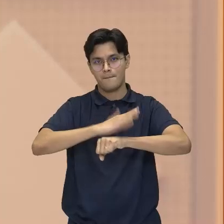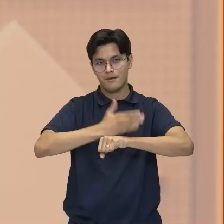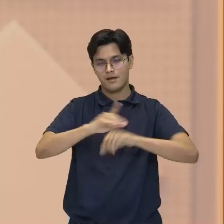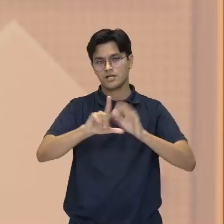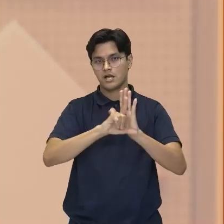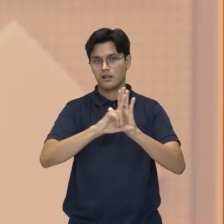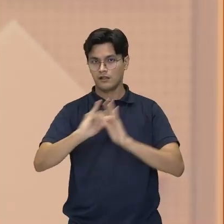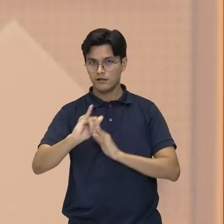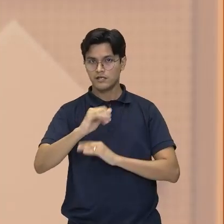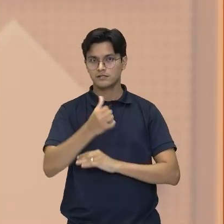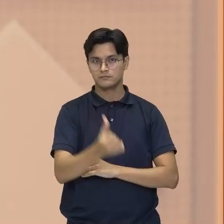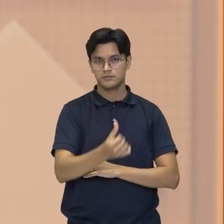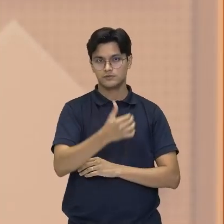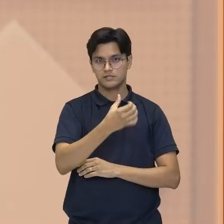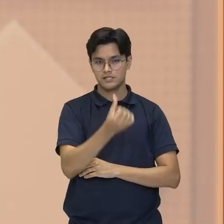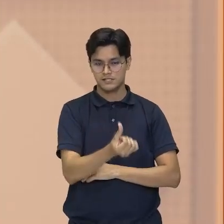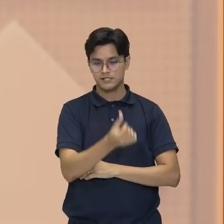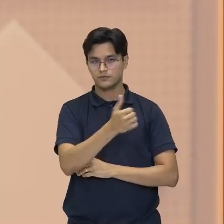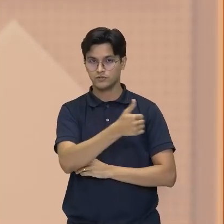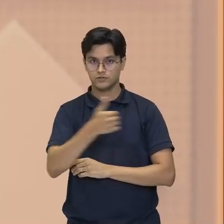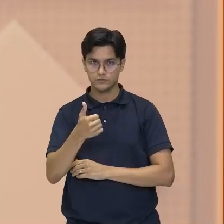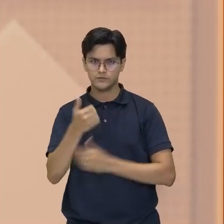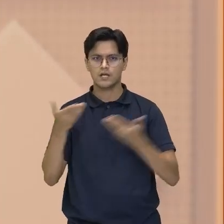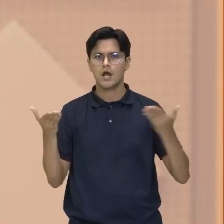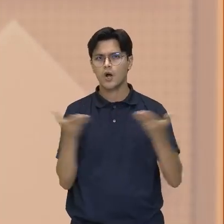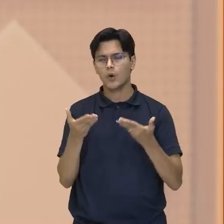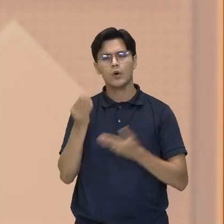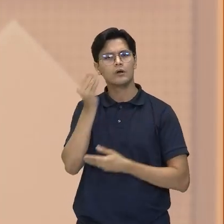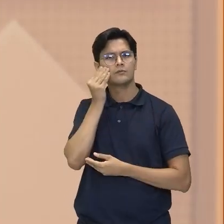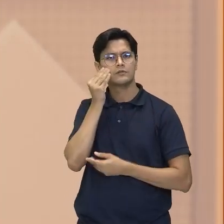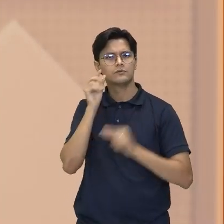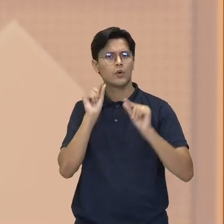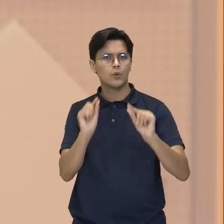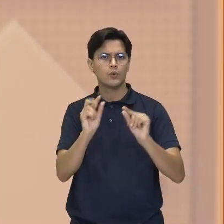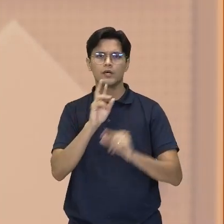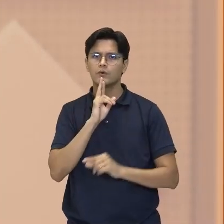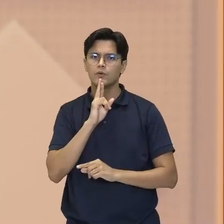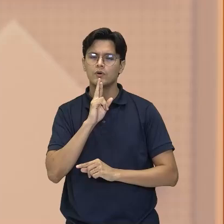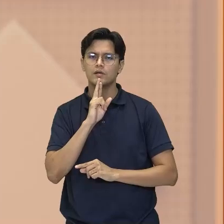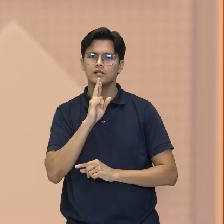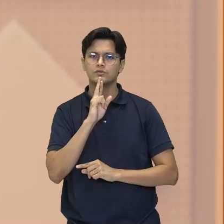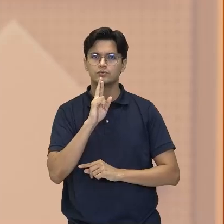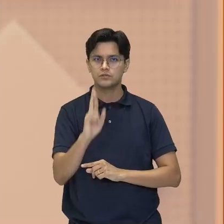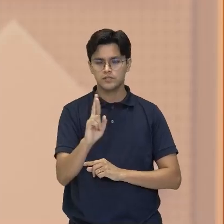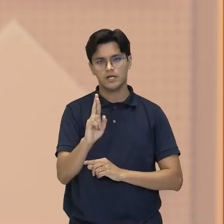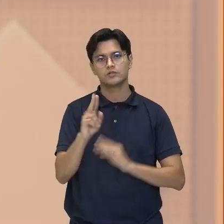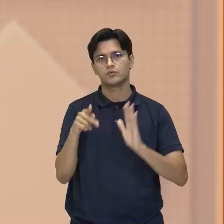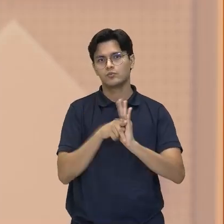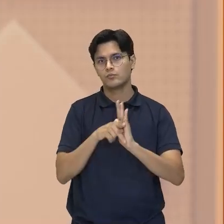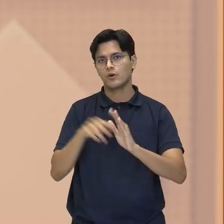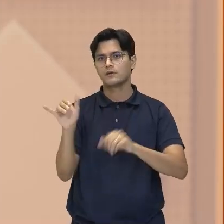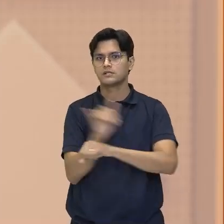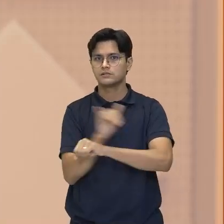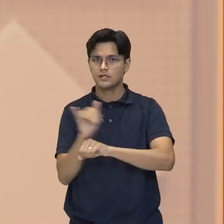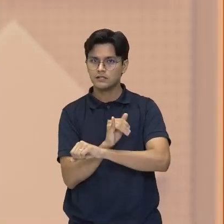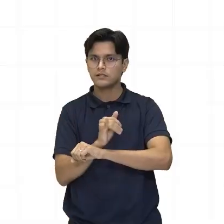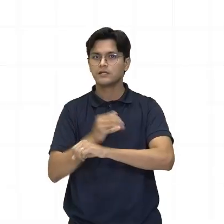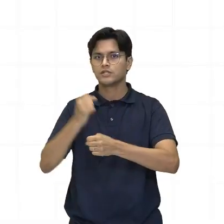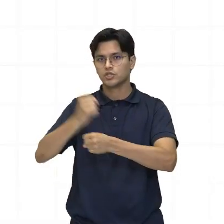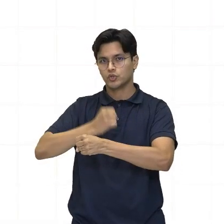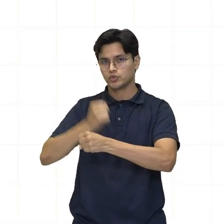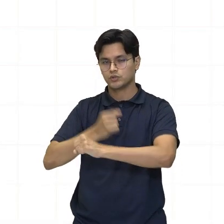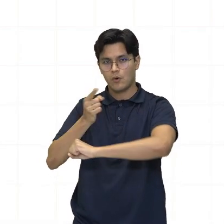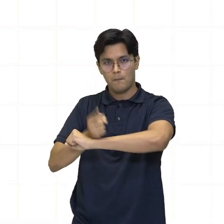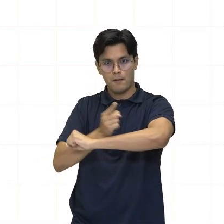1611. Vamos observar agora, né, como foi o resultado da estratégia da instalação do Forte do